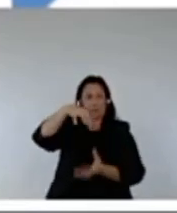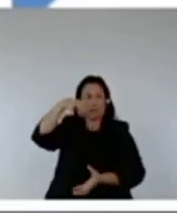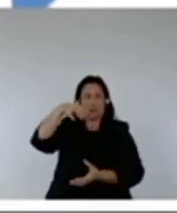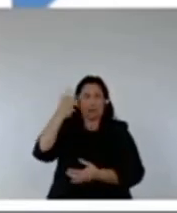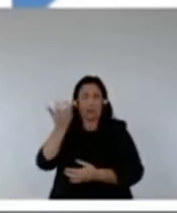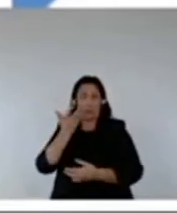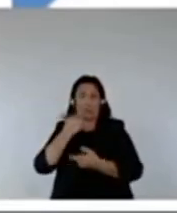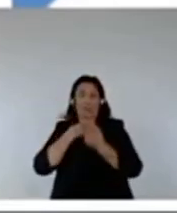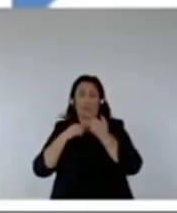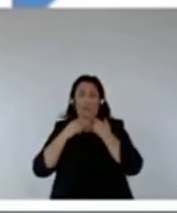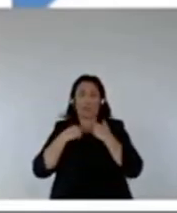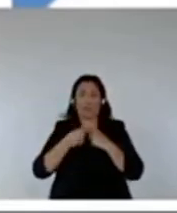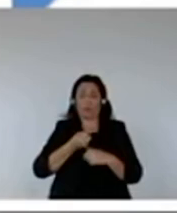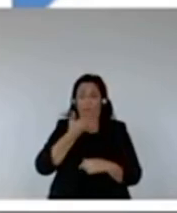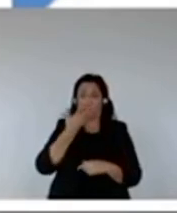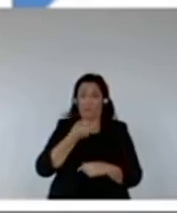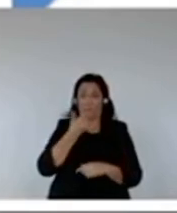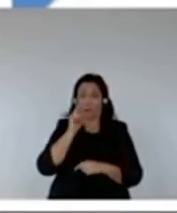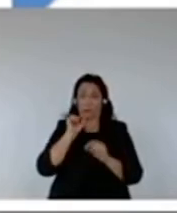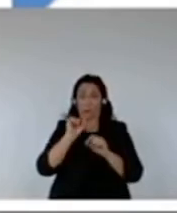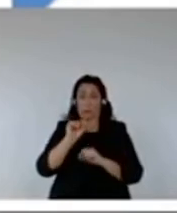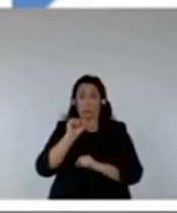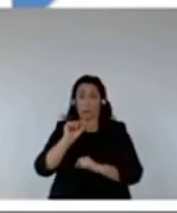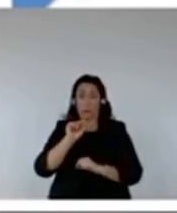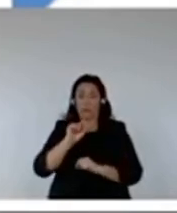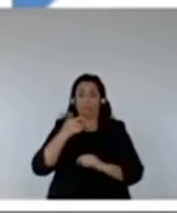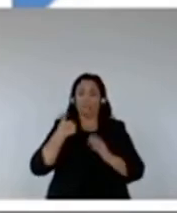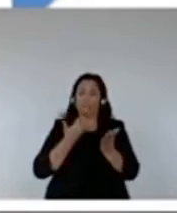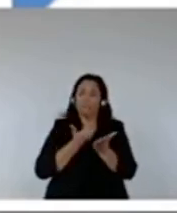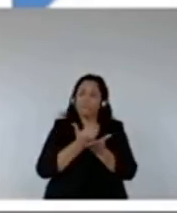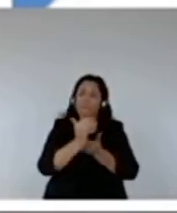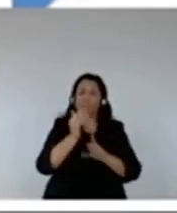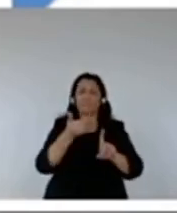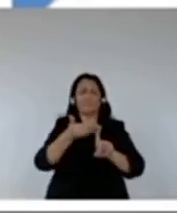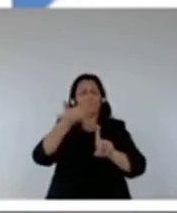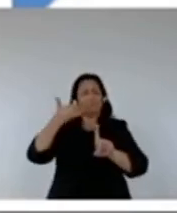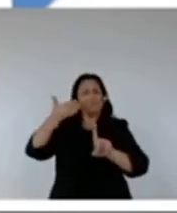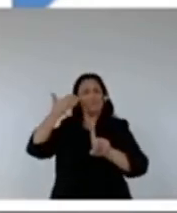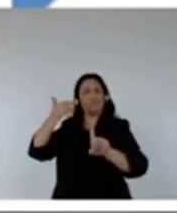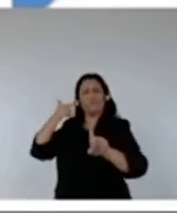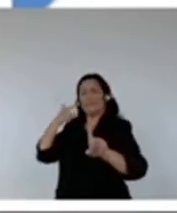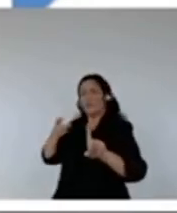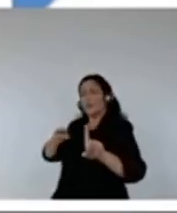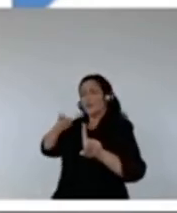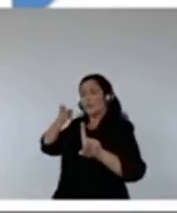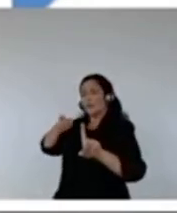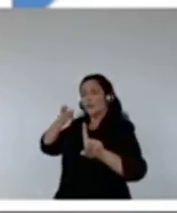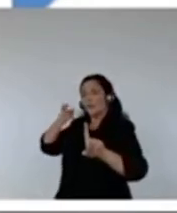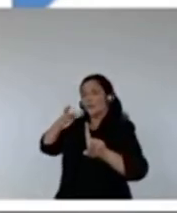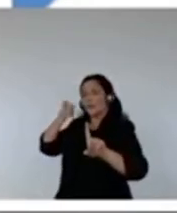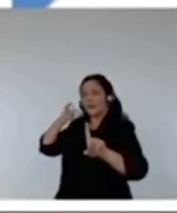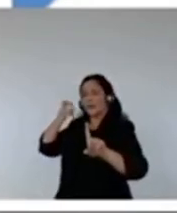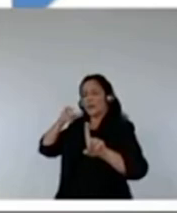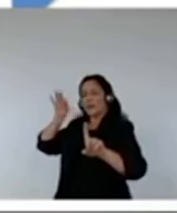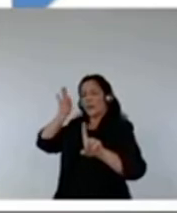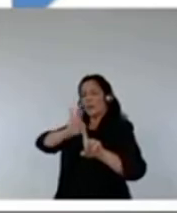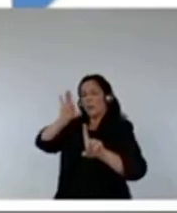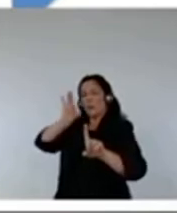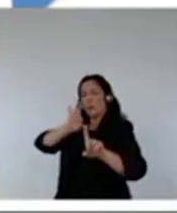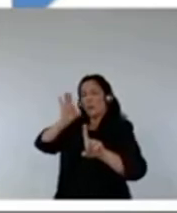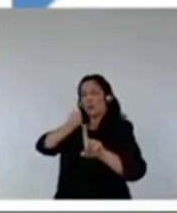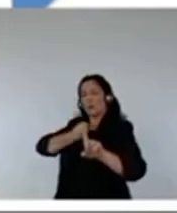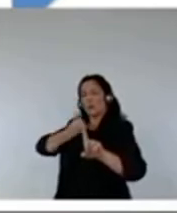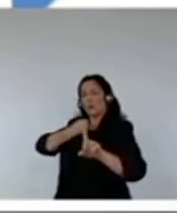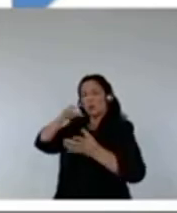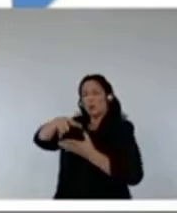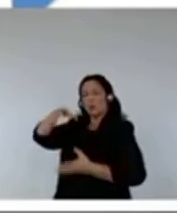coisa importante, né? Você veja que nós começamos lá atrás a perceber que a proporção de idosos aumentou demais,